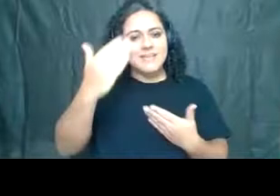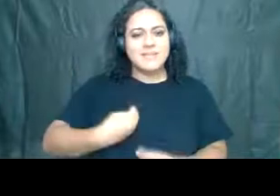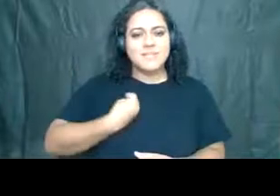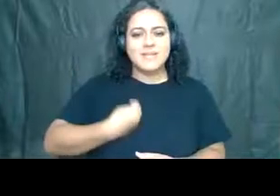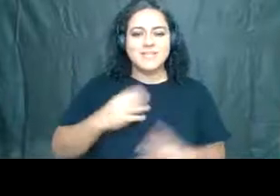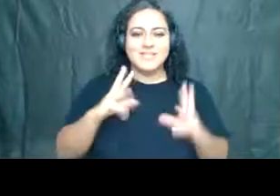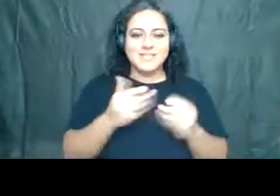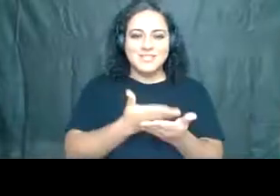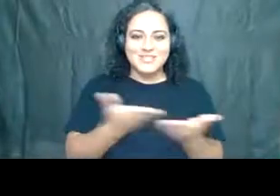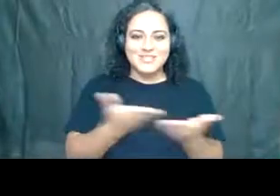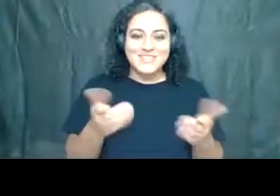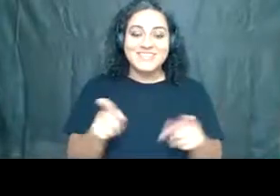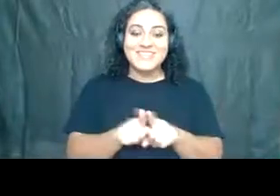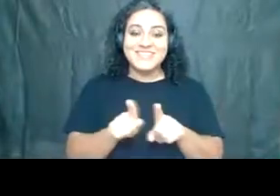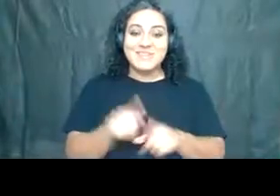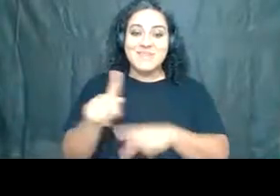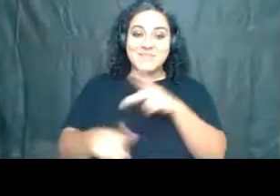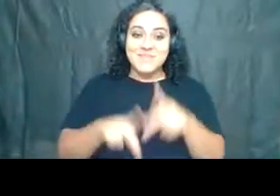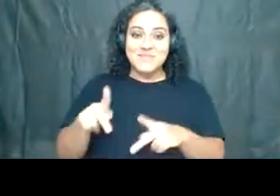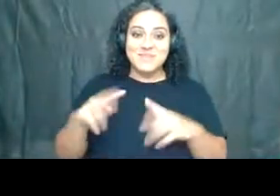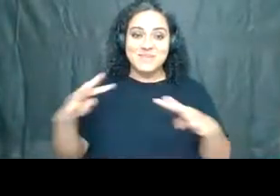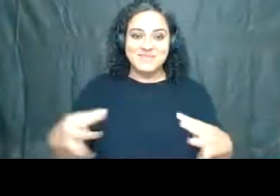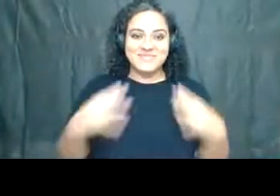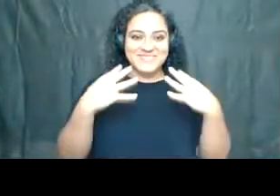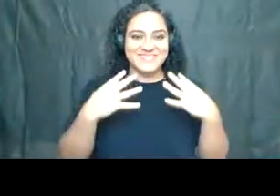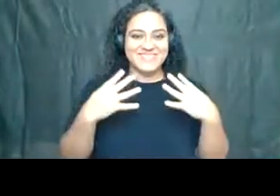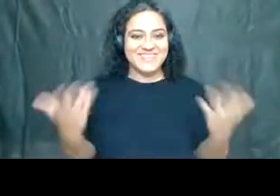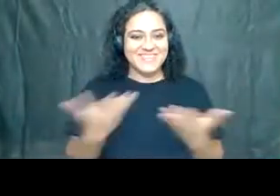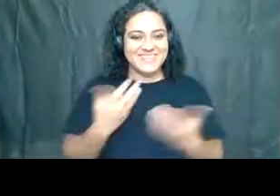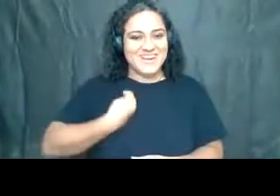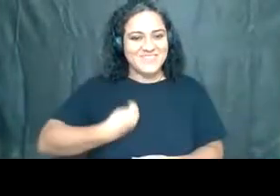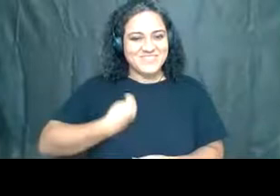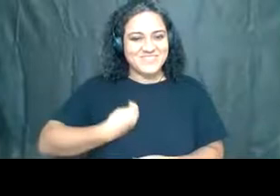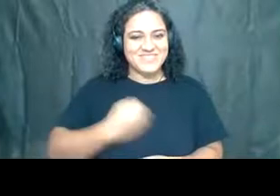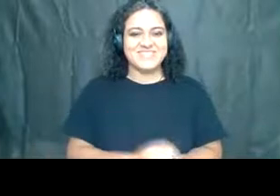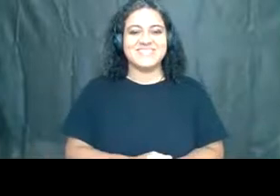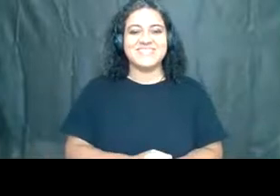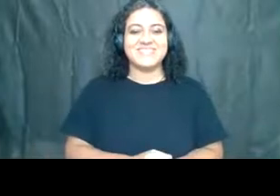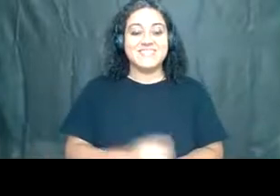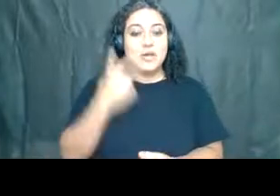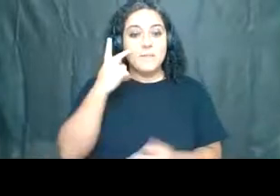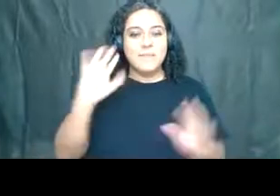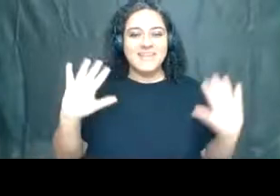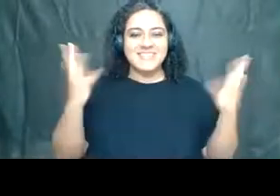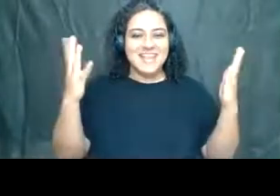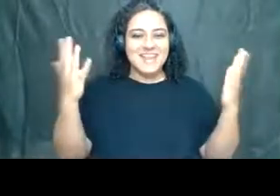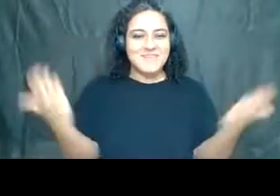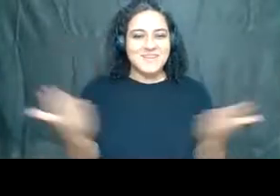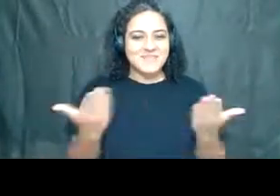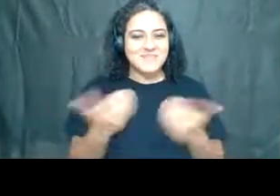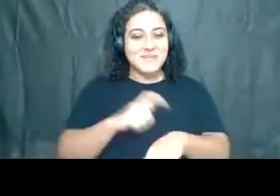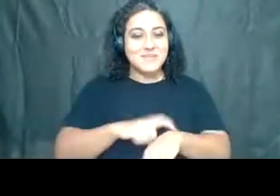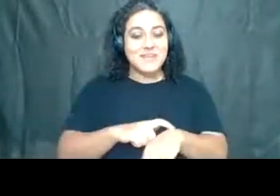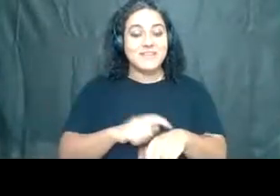todos e também ao público que nos acompanha ao vivo. E para celebrar este momento, que